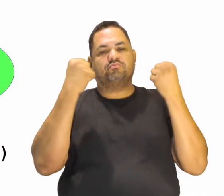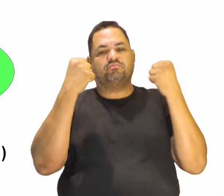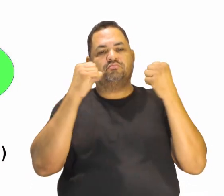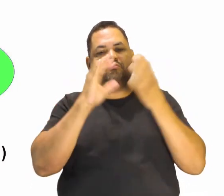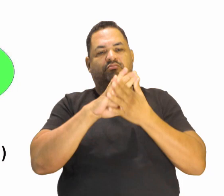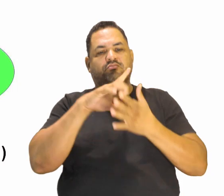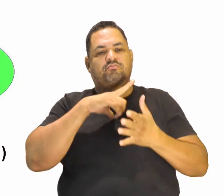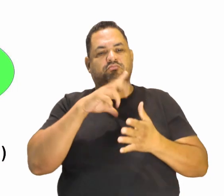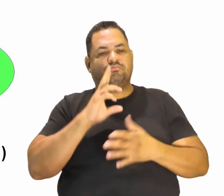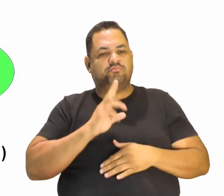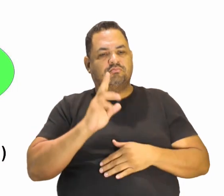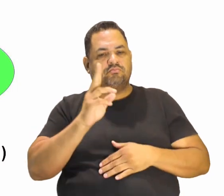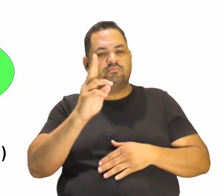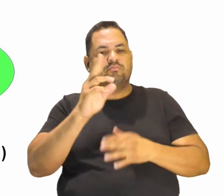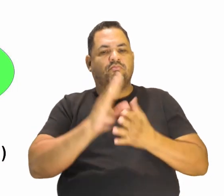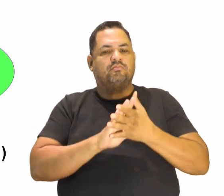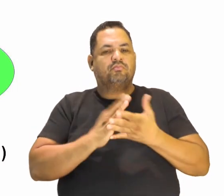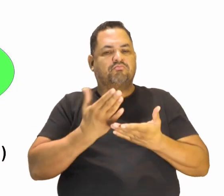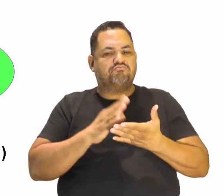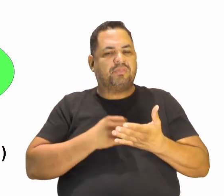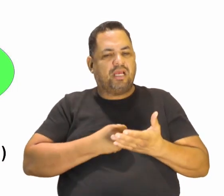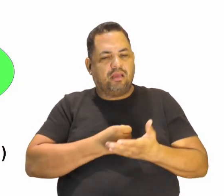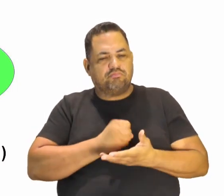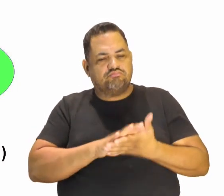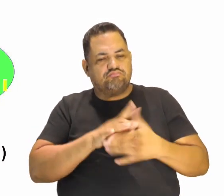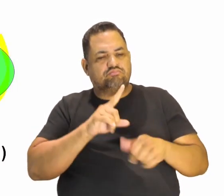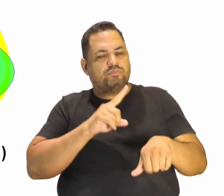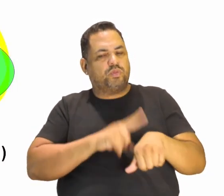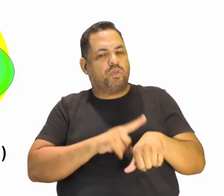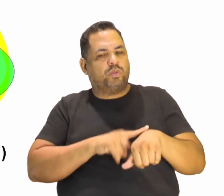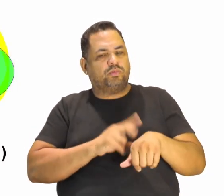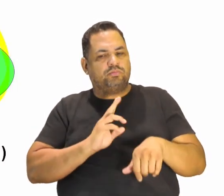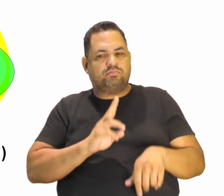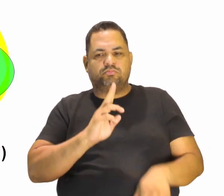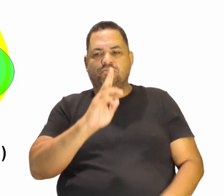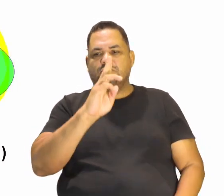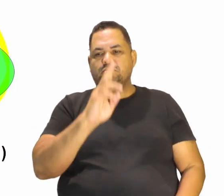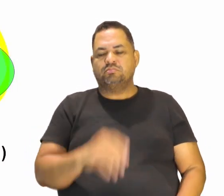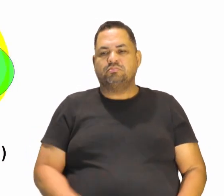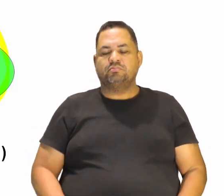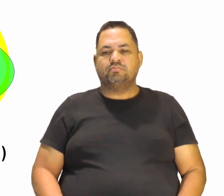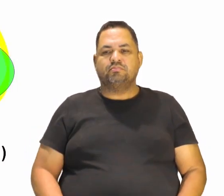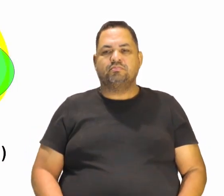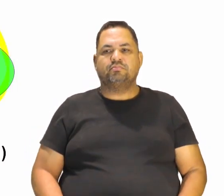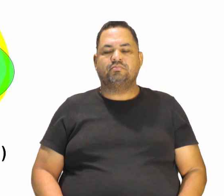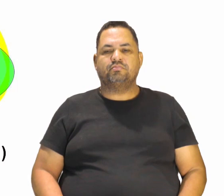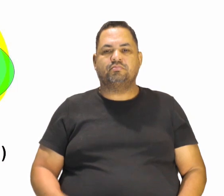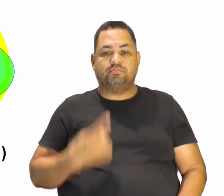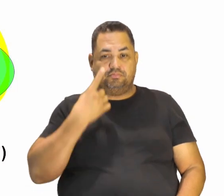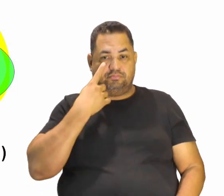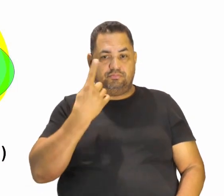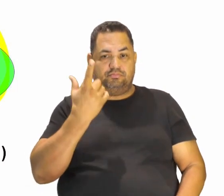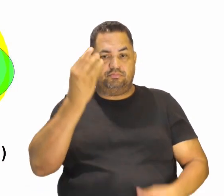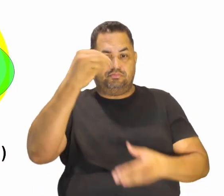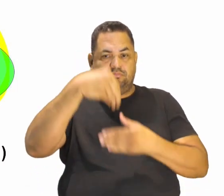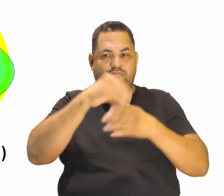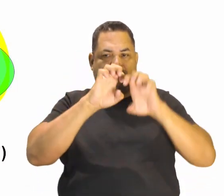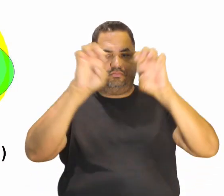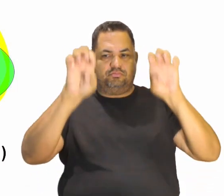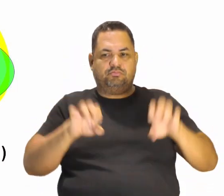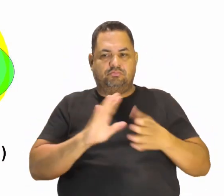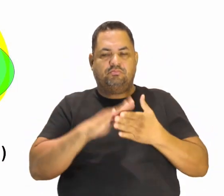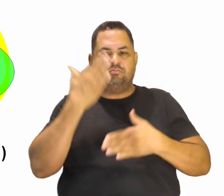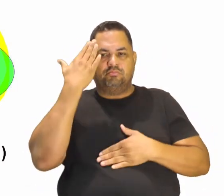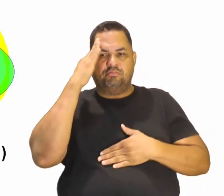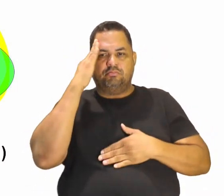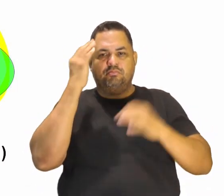uma frequência, existe uma intensidade e existe uma duração a ser observada. Dentro dessa estrutura eu entendo como